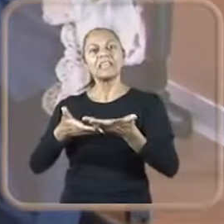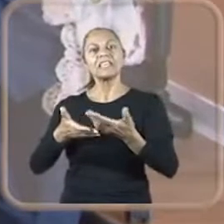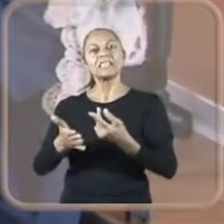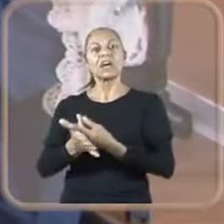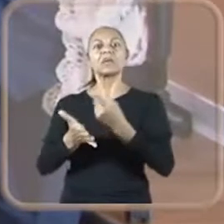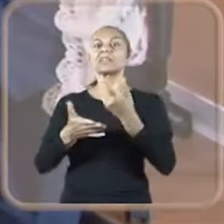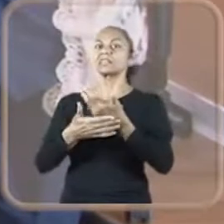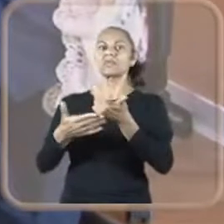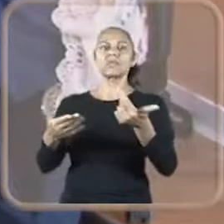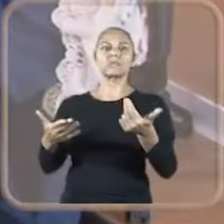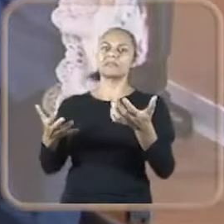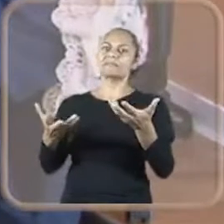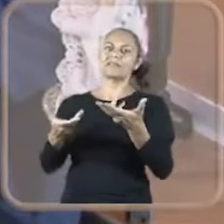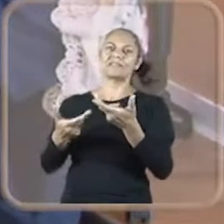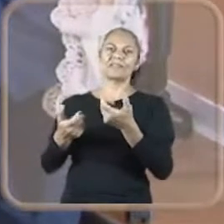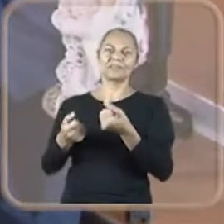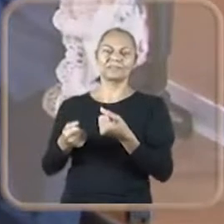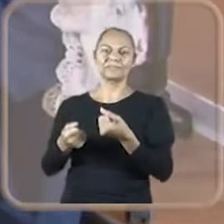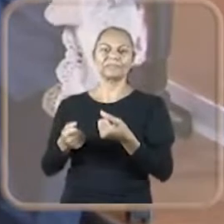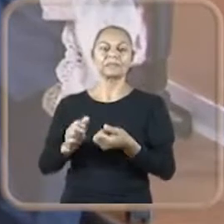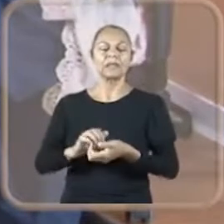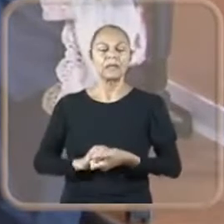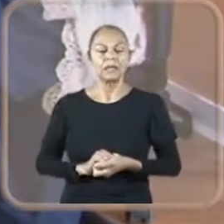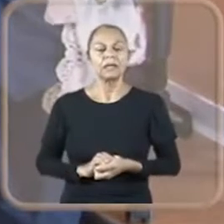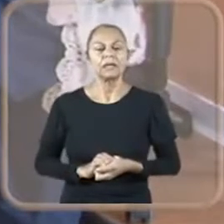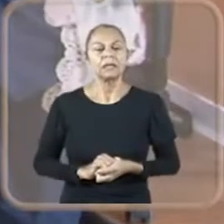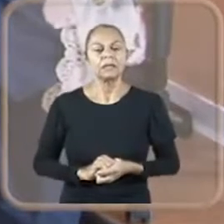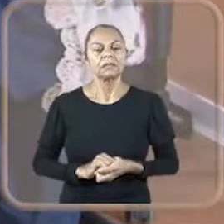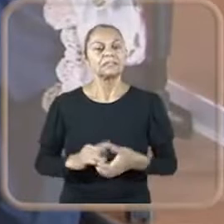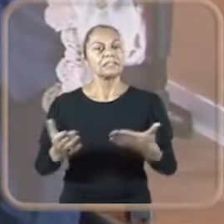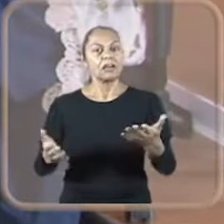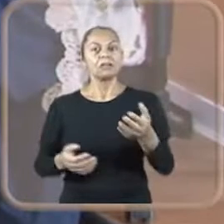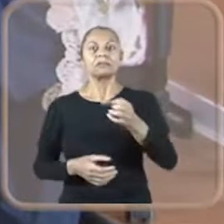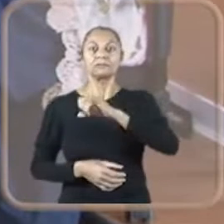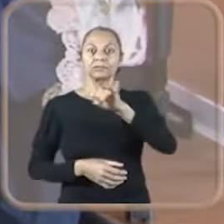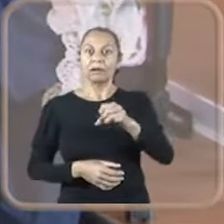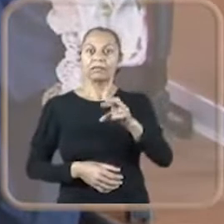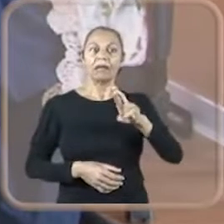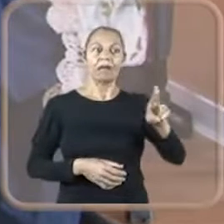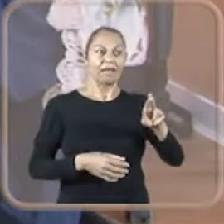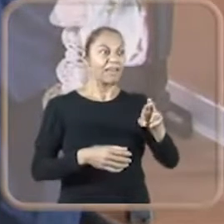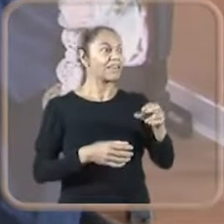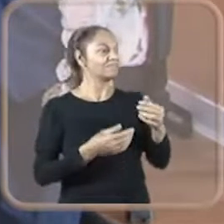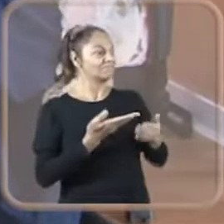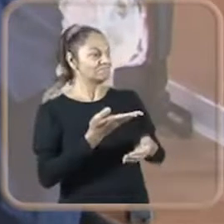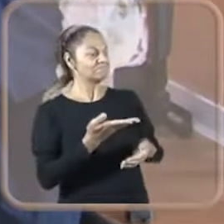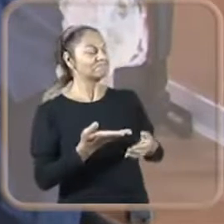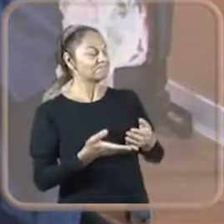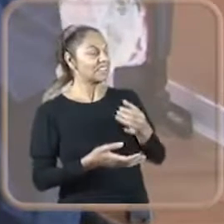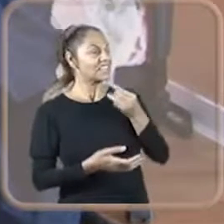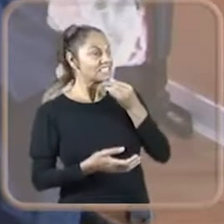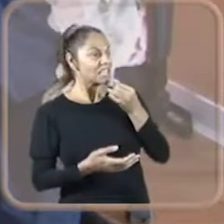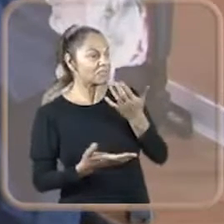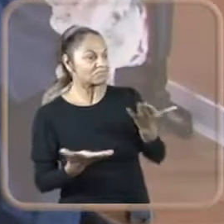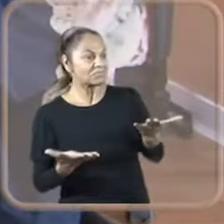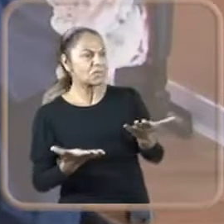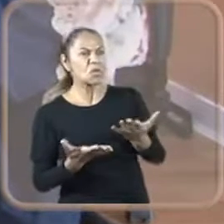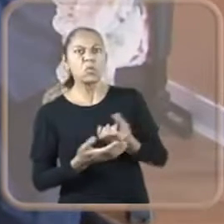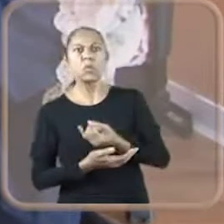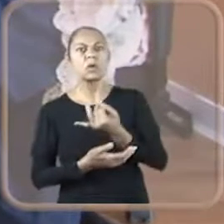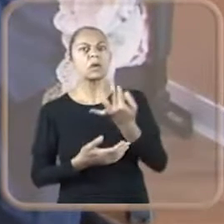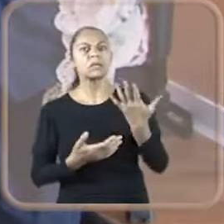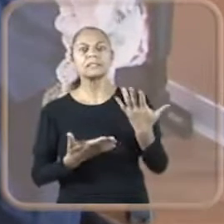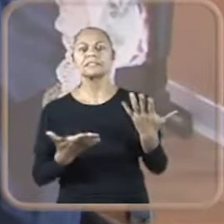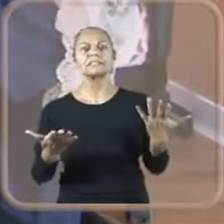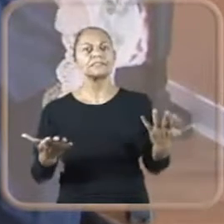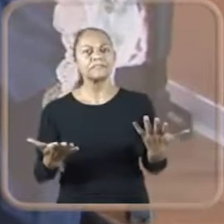era administração e eu judiciário. Quantas vezes ele teve que tomar atitudes na administração e eu tive que rever judicialmente